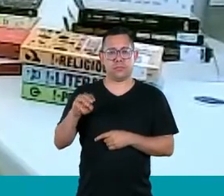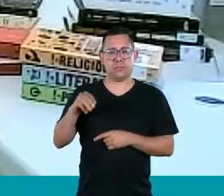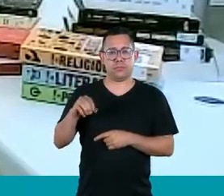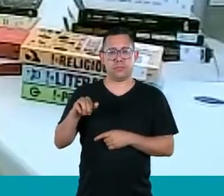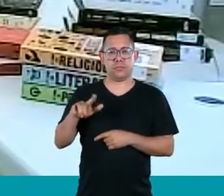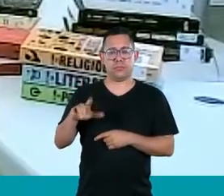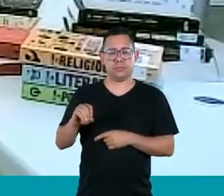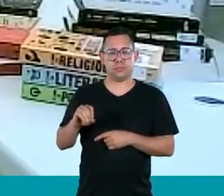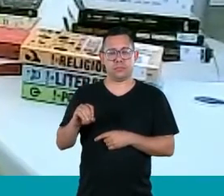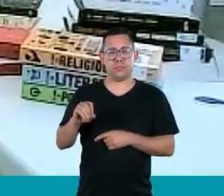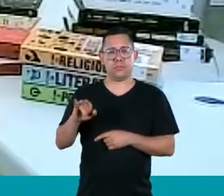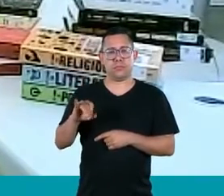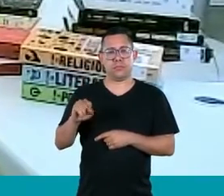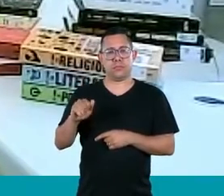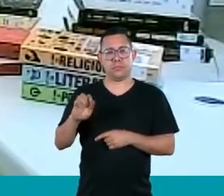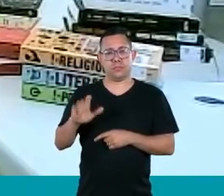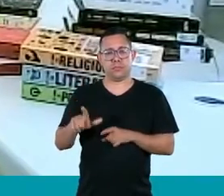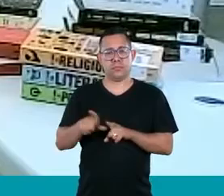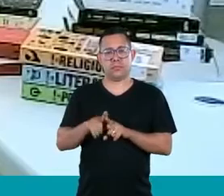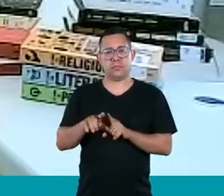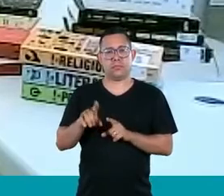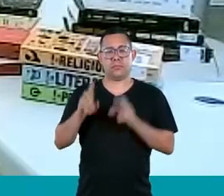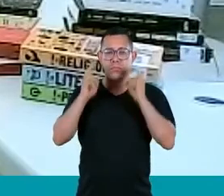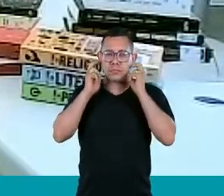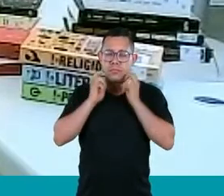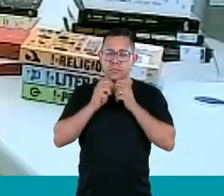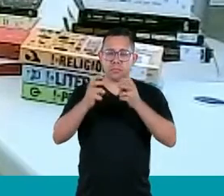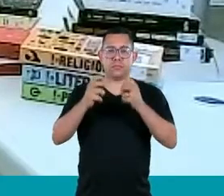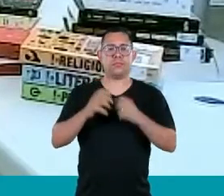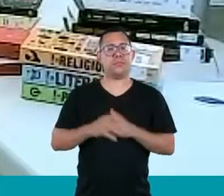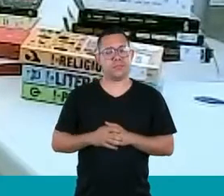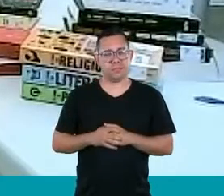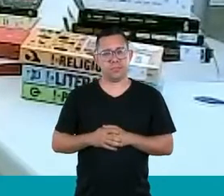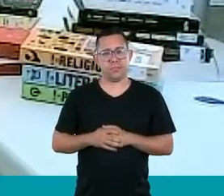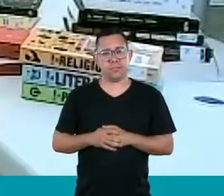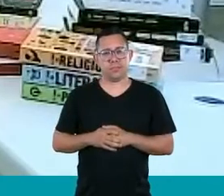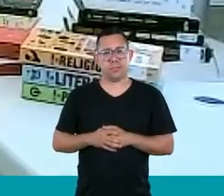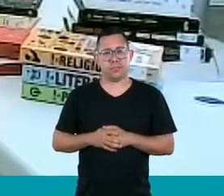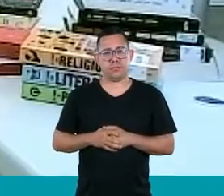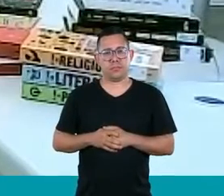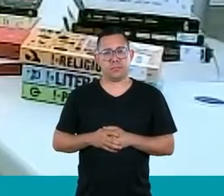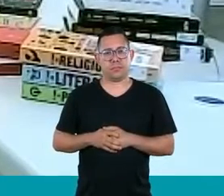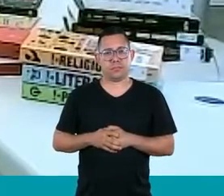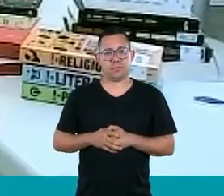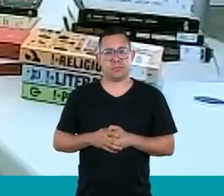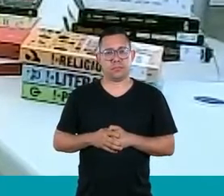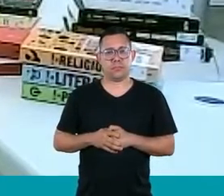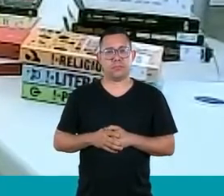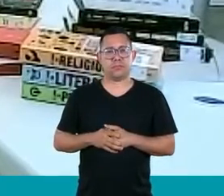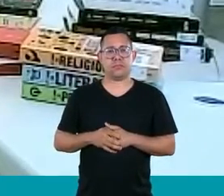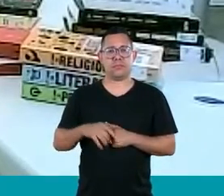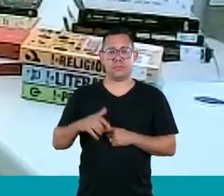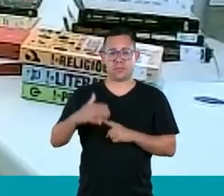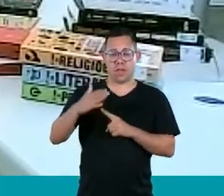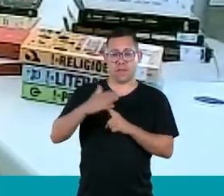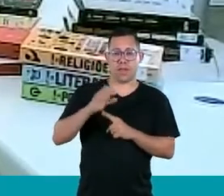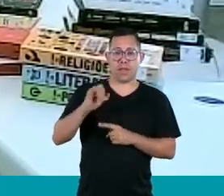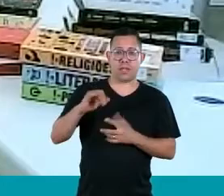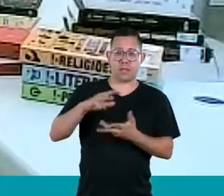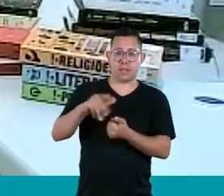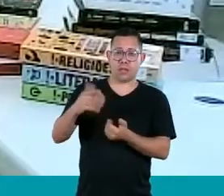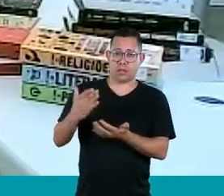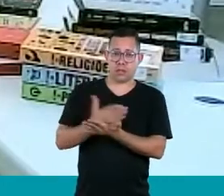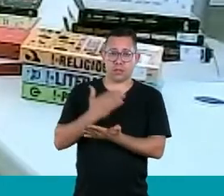o mediador Daniel. Fazer parte desta conferência é transitar na Feira Internacional do Livro de Ribeirão Preto